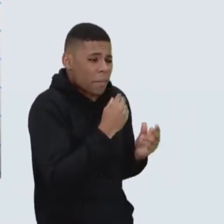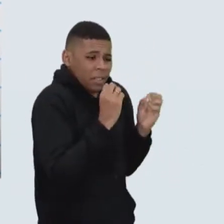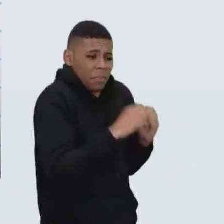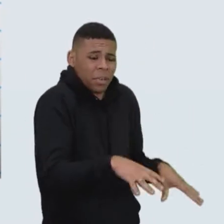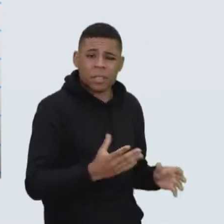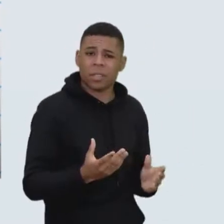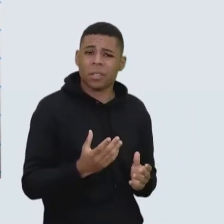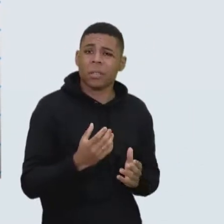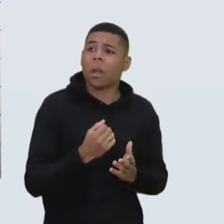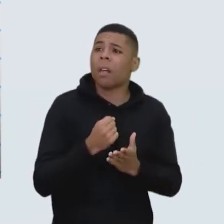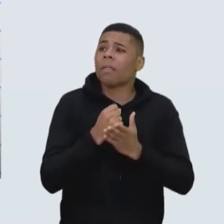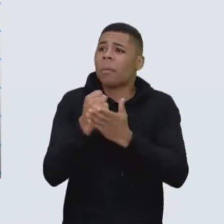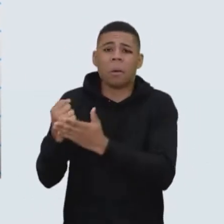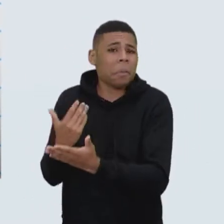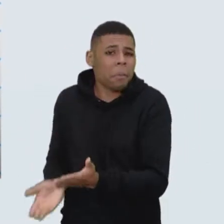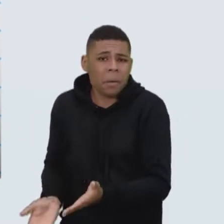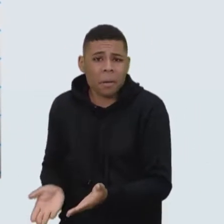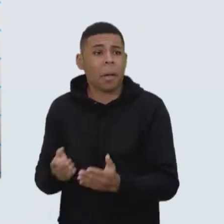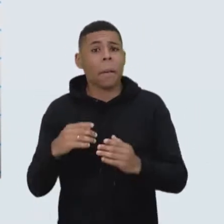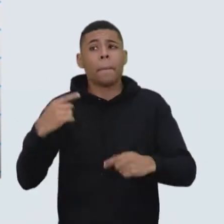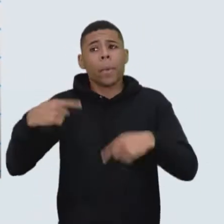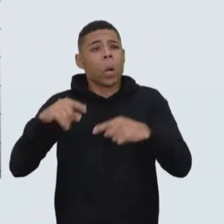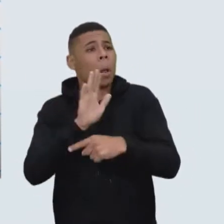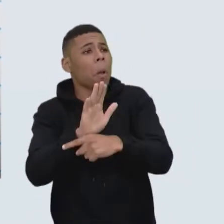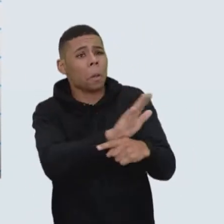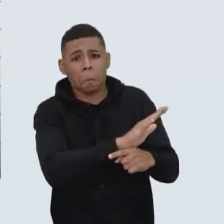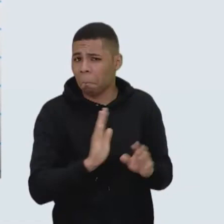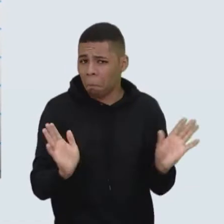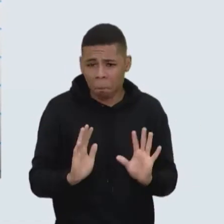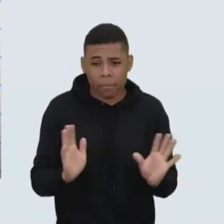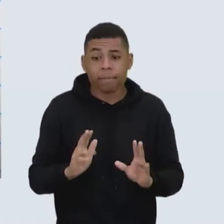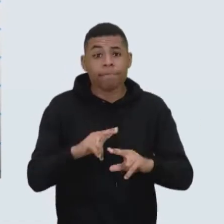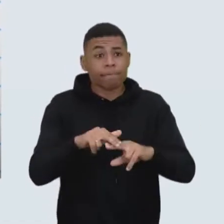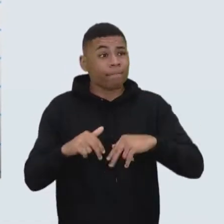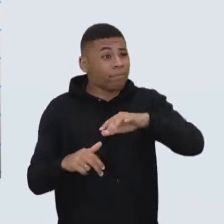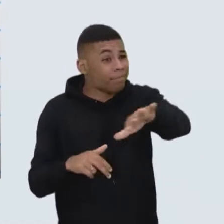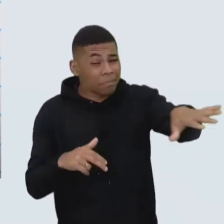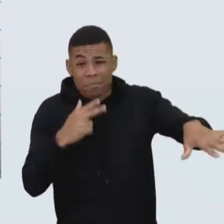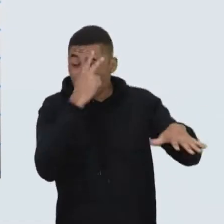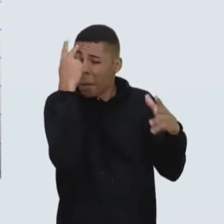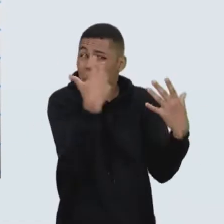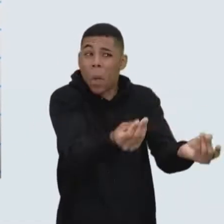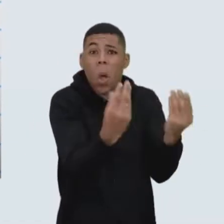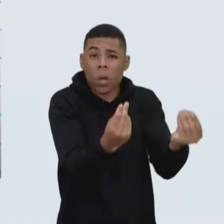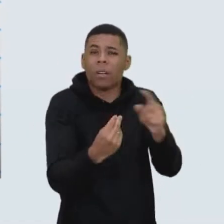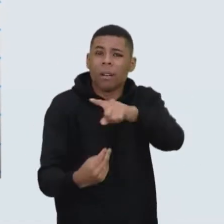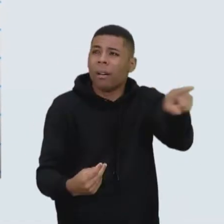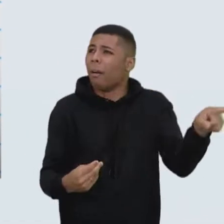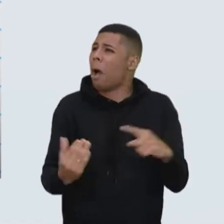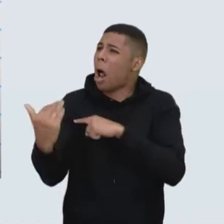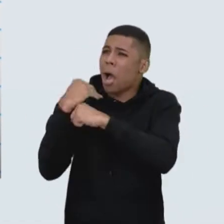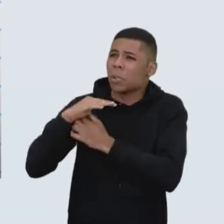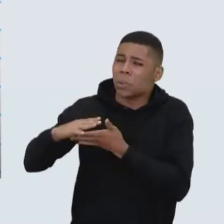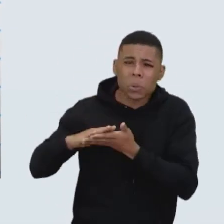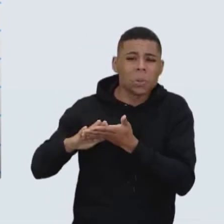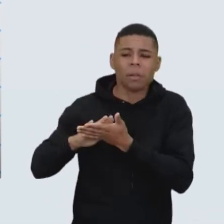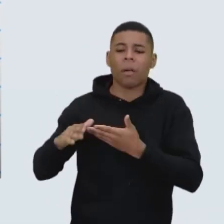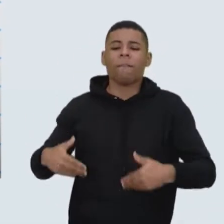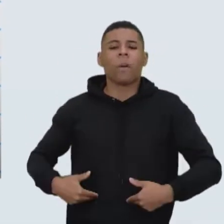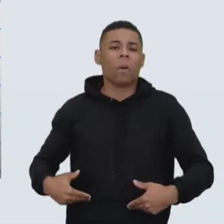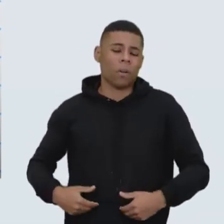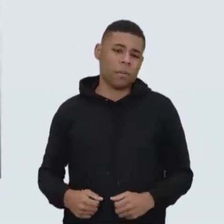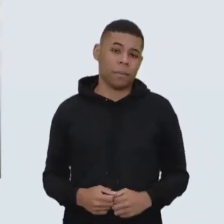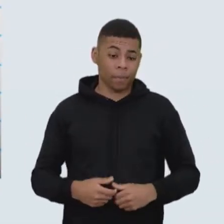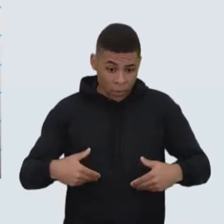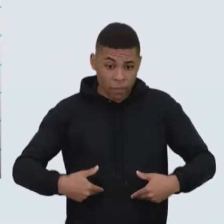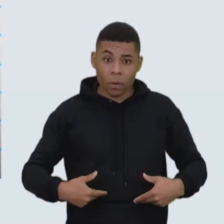no transporte e problemas de cunho político fazem com que uma parcela enorme da população passe fome. E não basta apenas acabar com a